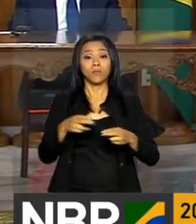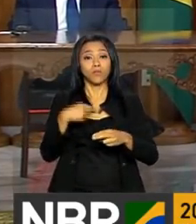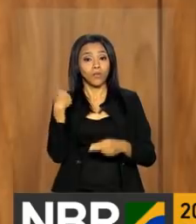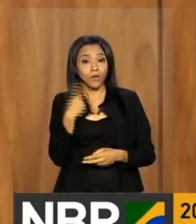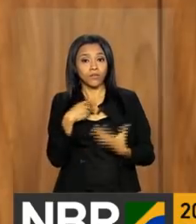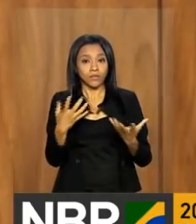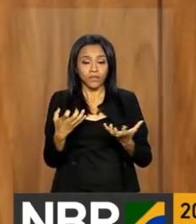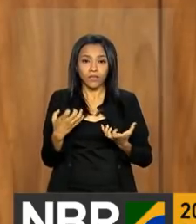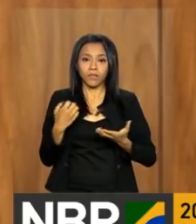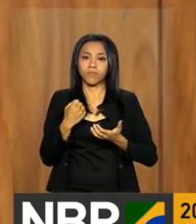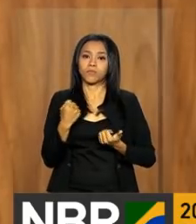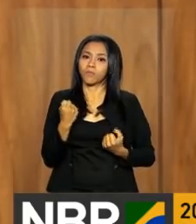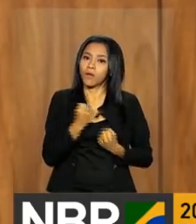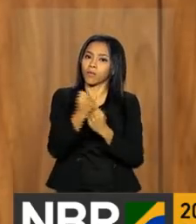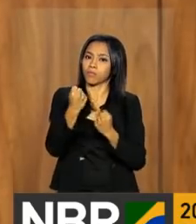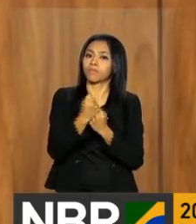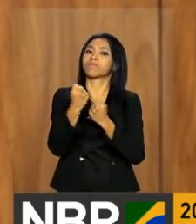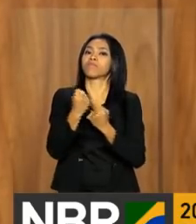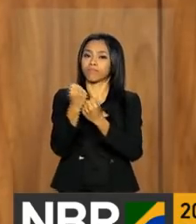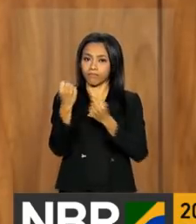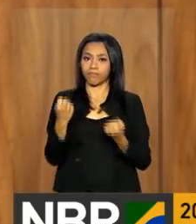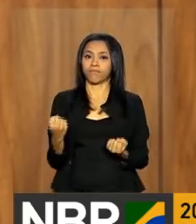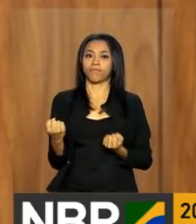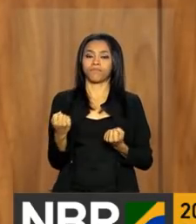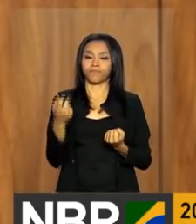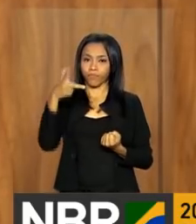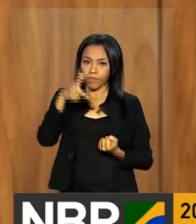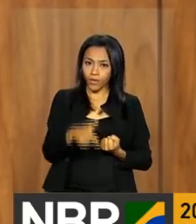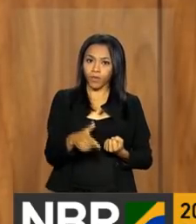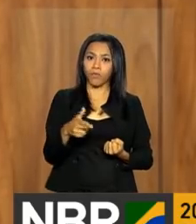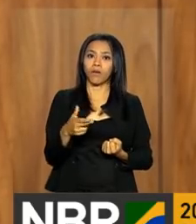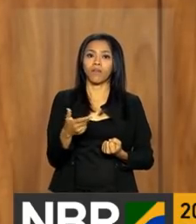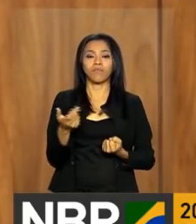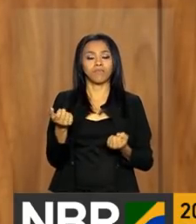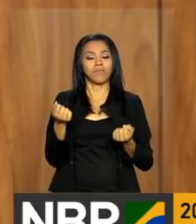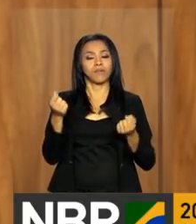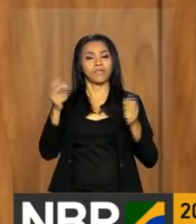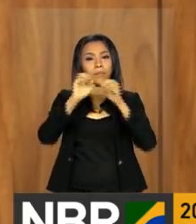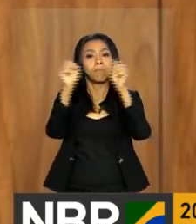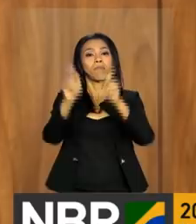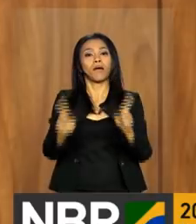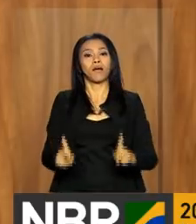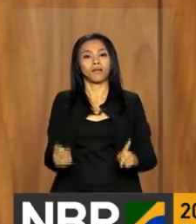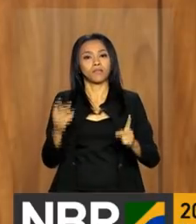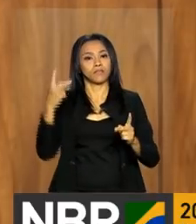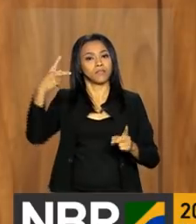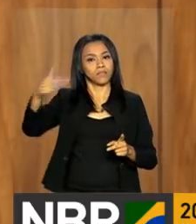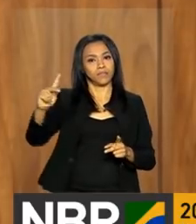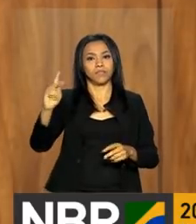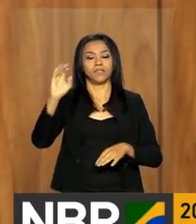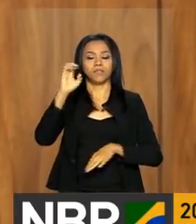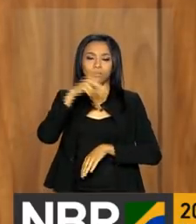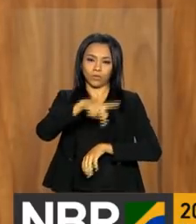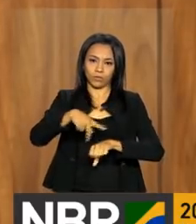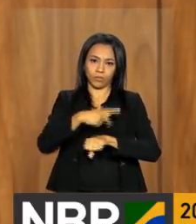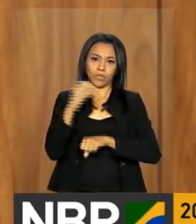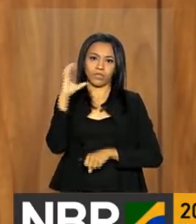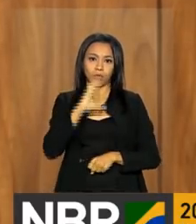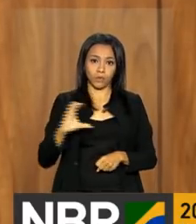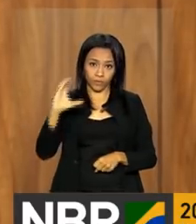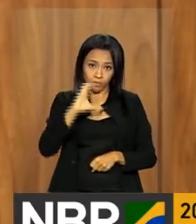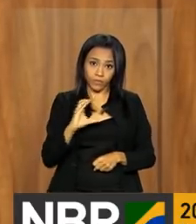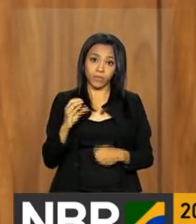cooperar, como cooperamos, com esta paz que se estabeleceu na Colômbia. E